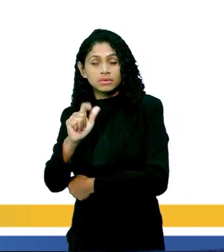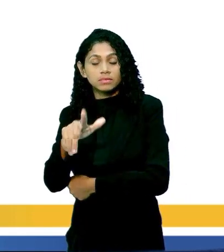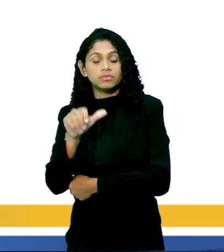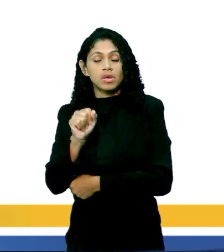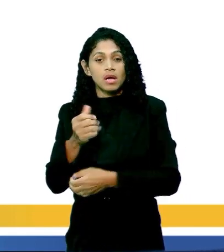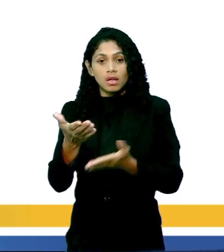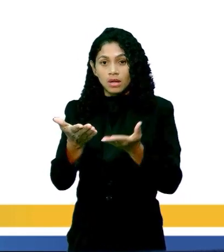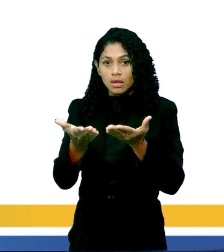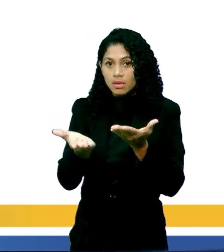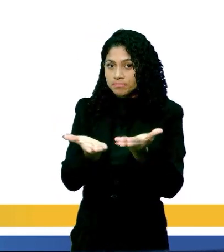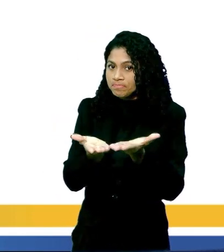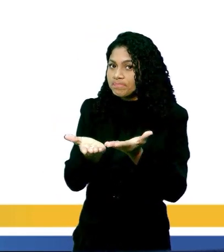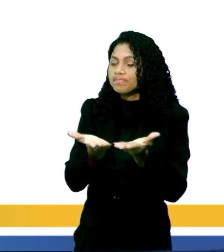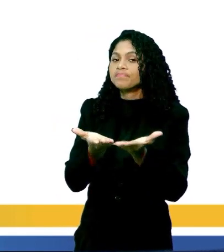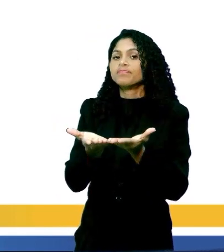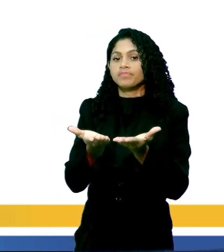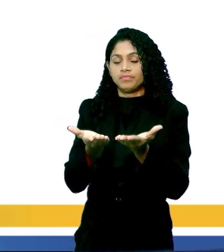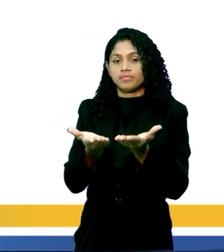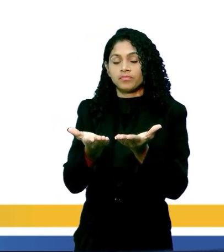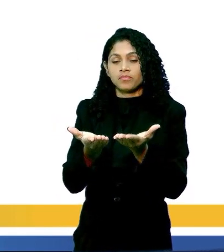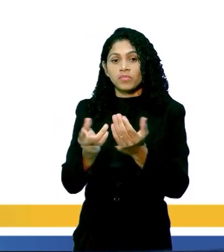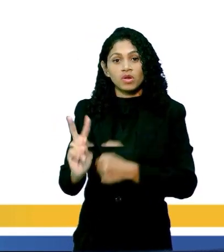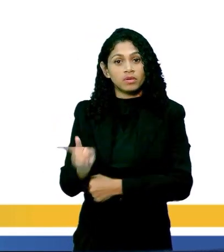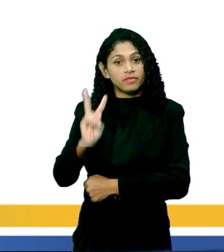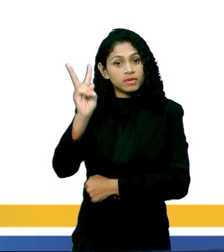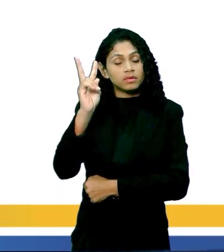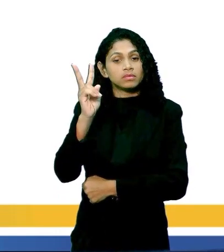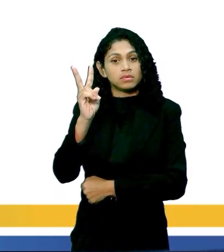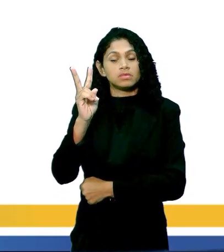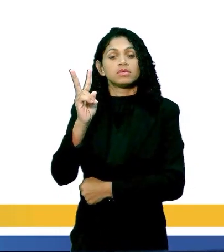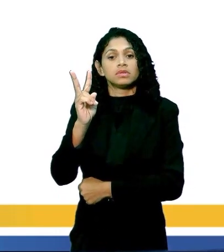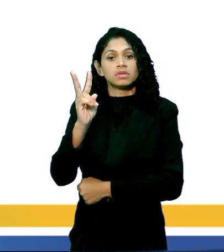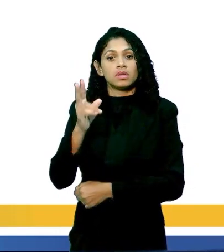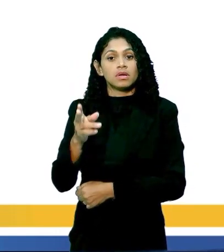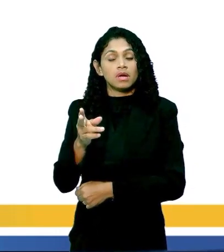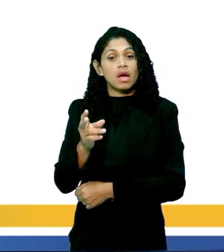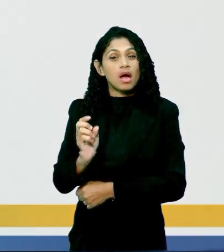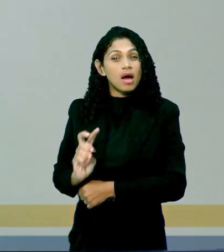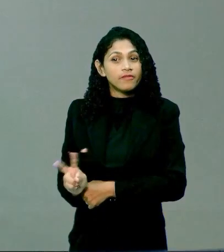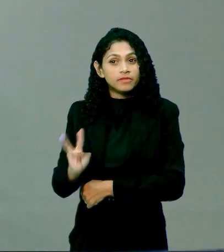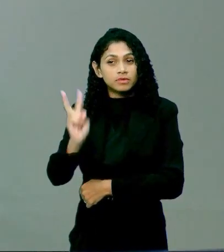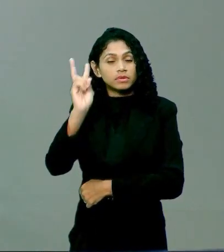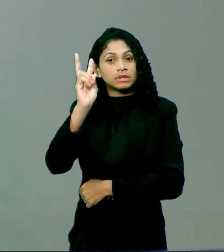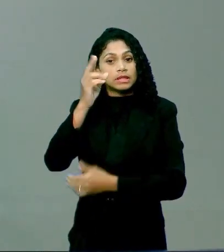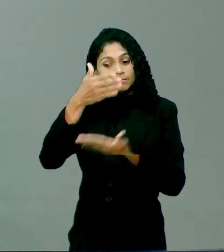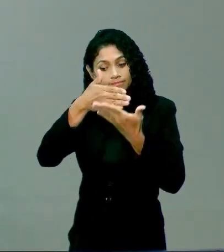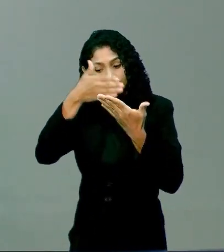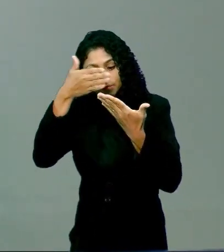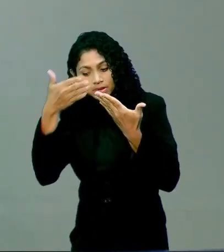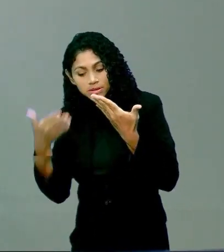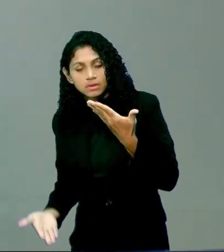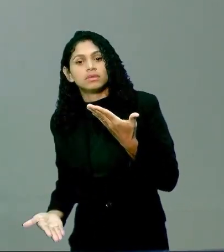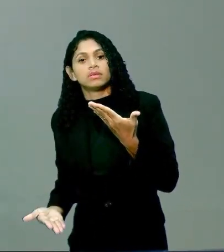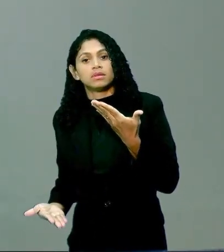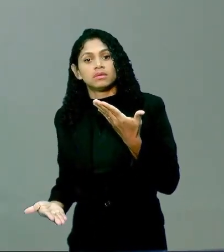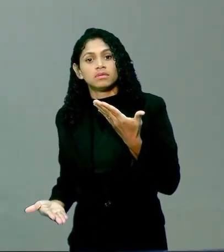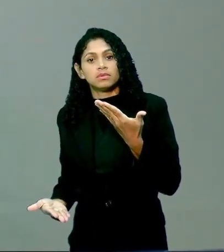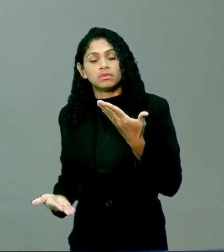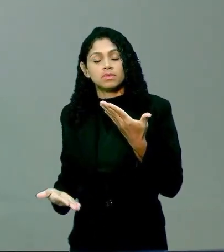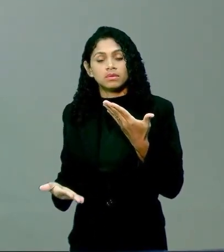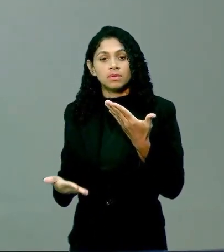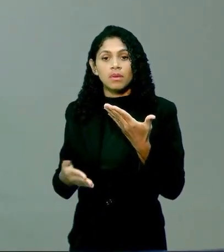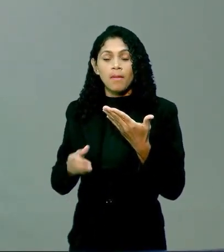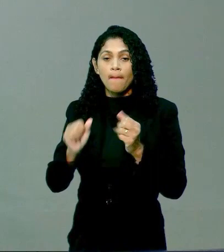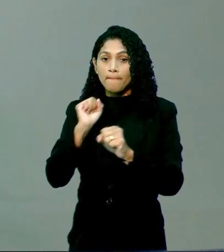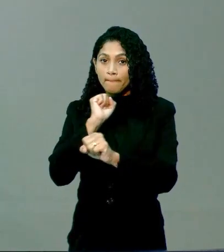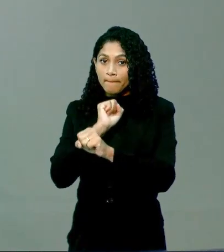equilibrados. Quando essa velocidade é atingida, a velocidade da queda para de aumentar. Observe que quando eu lanço um projétil, e esse